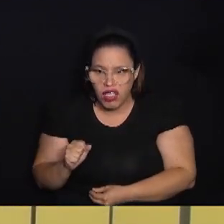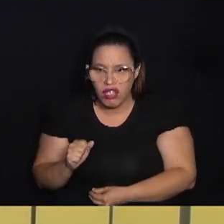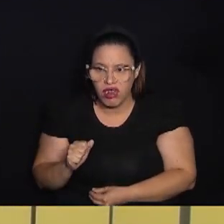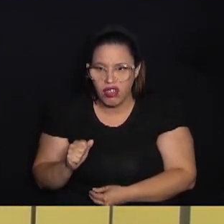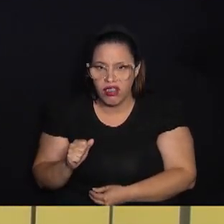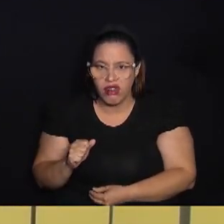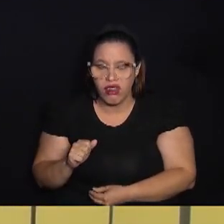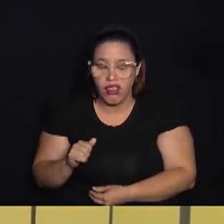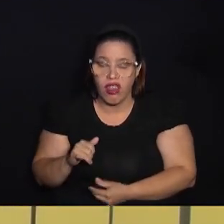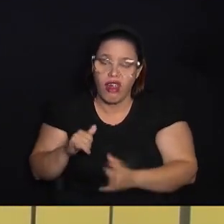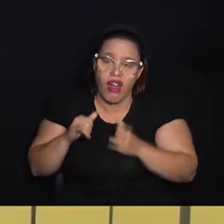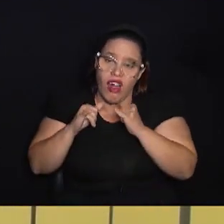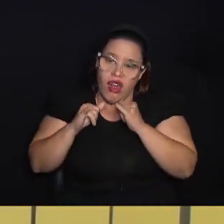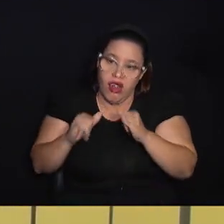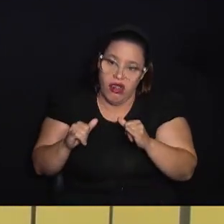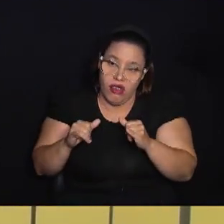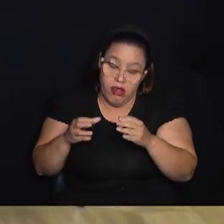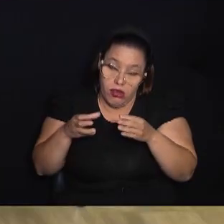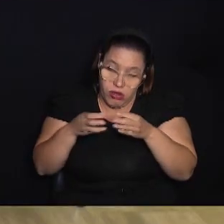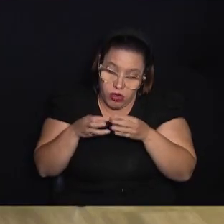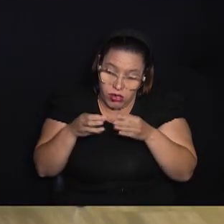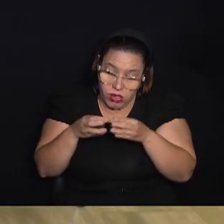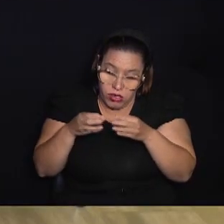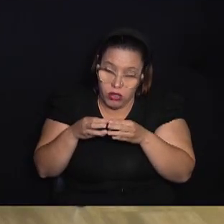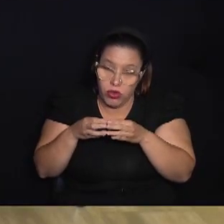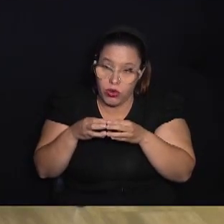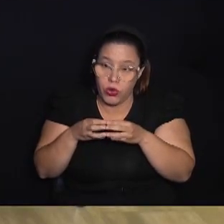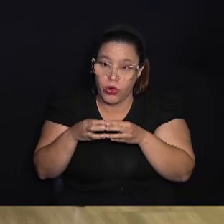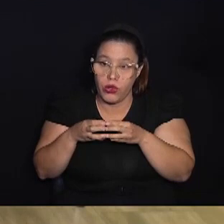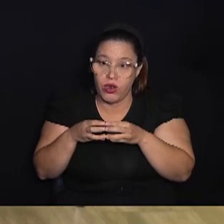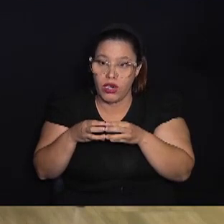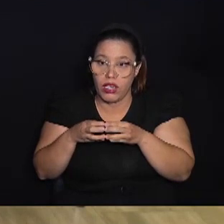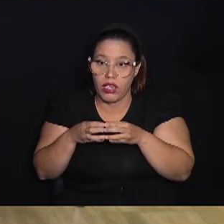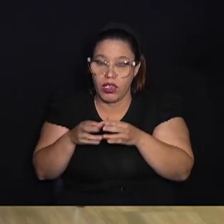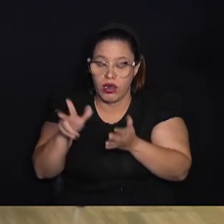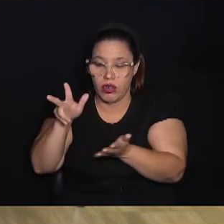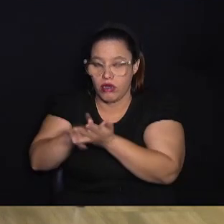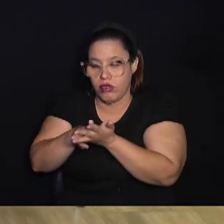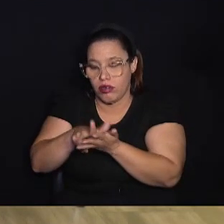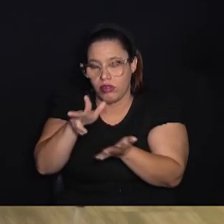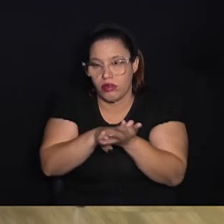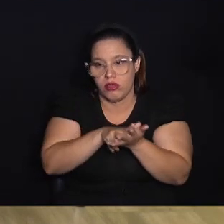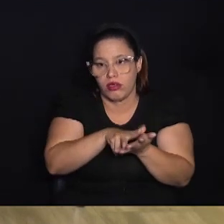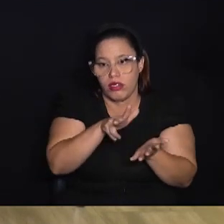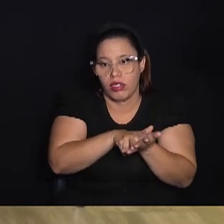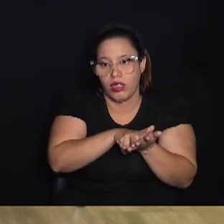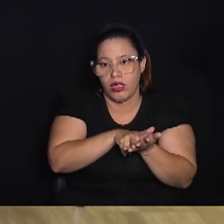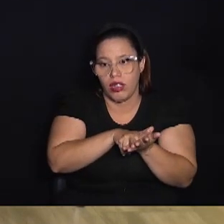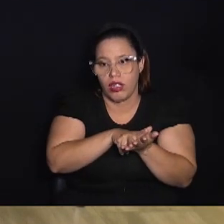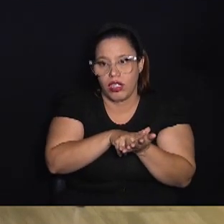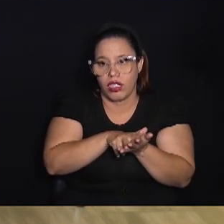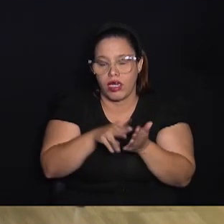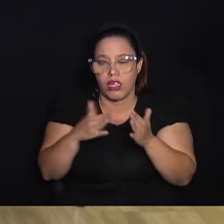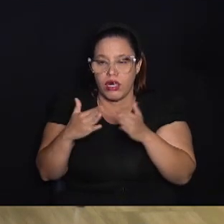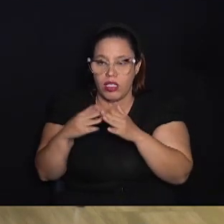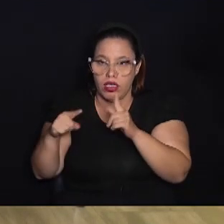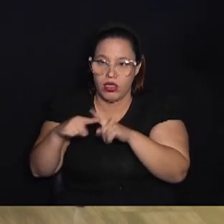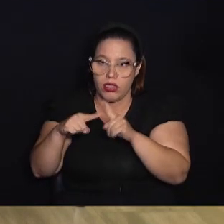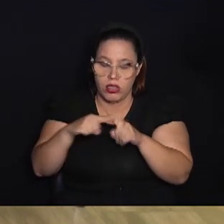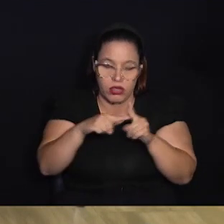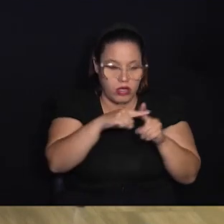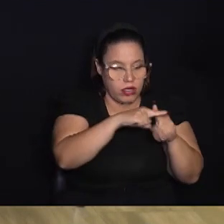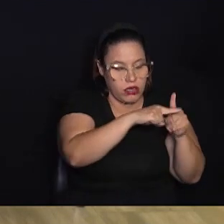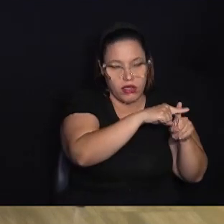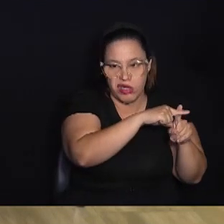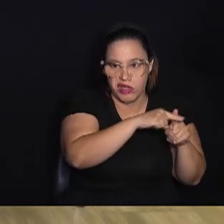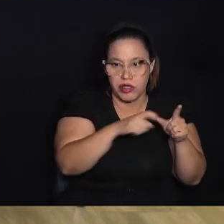recomendaram aos a colônia ao pessoal de colônia para sepultar no no Cemitério dos alemães e lá tem uma área uma pequena área no